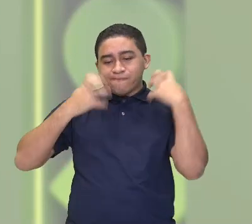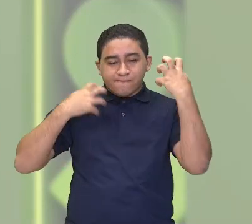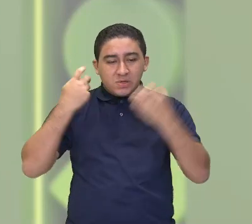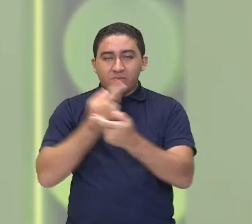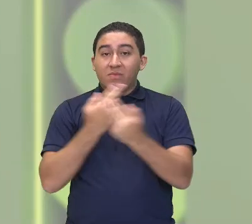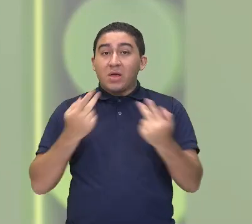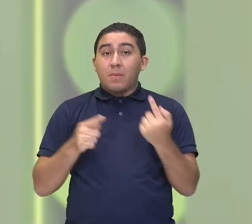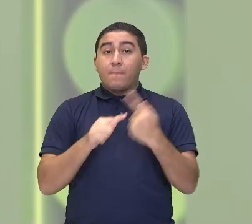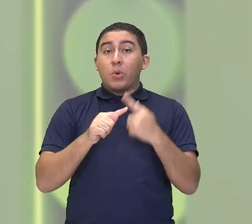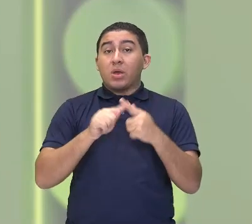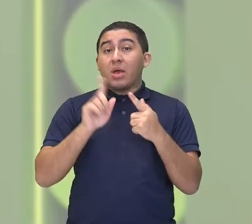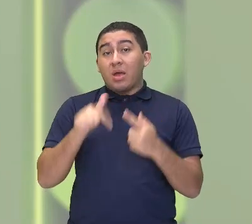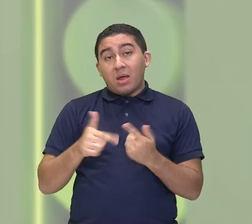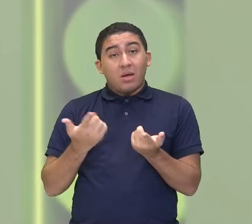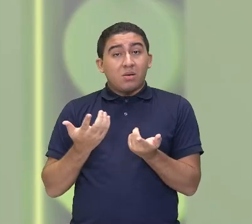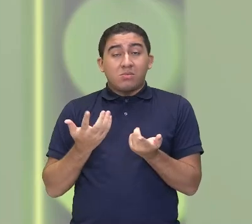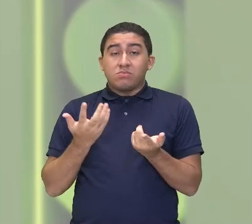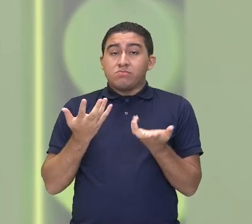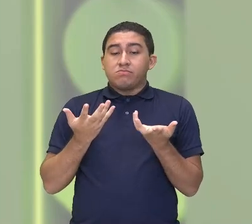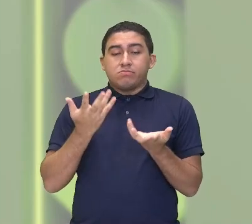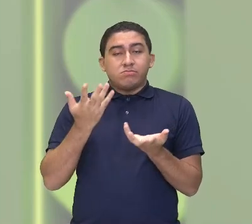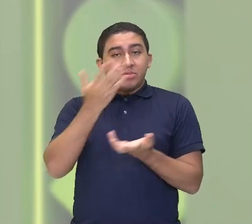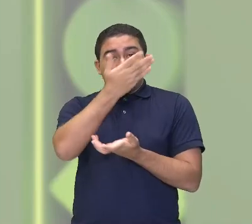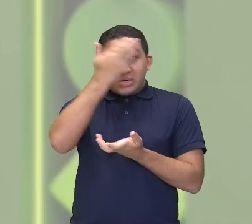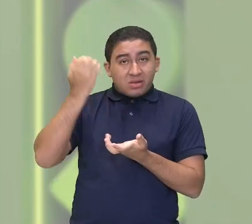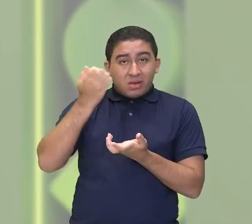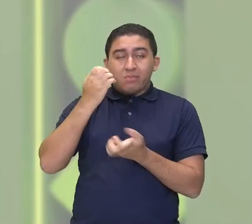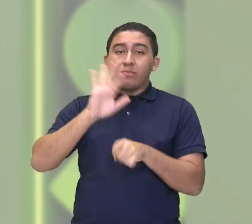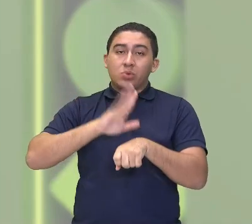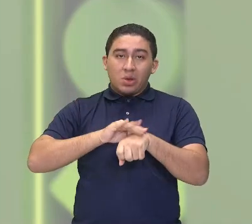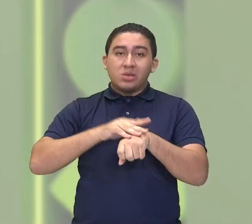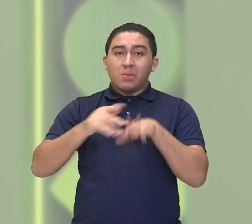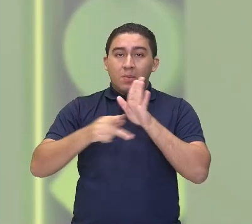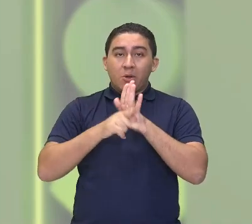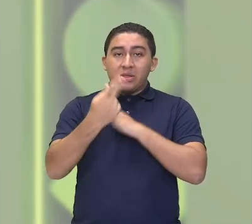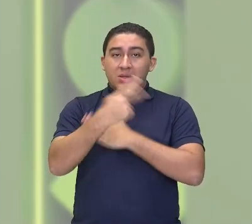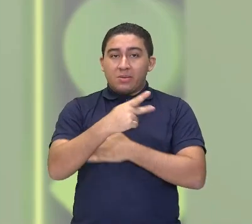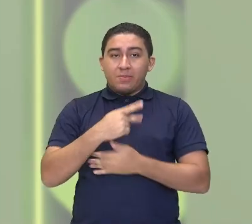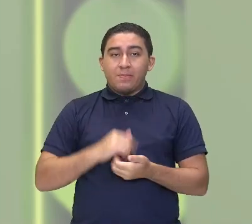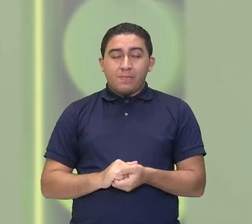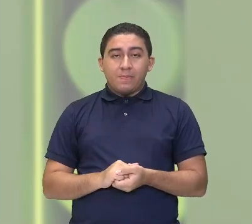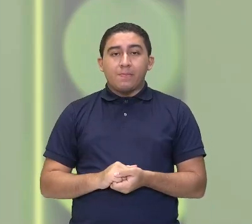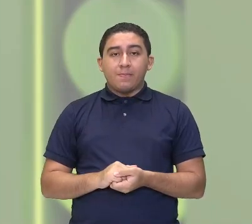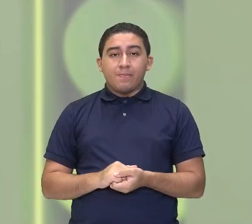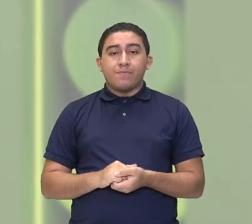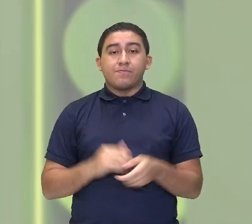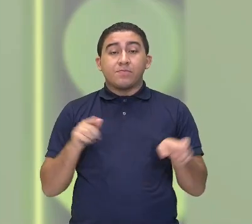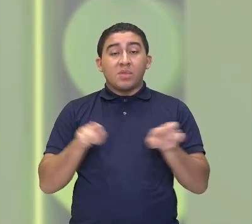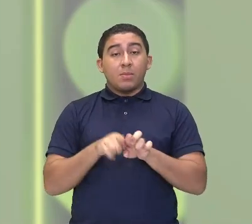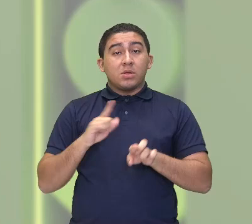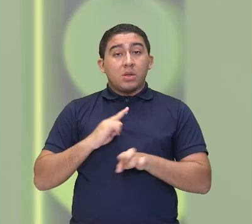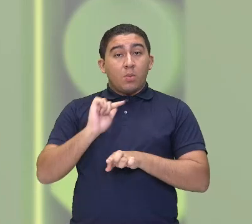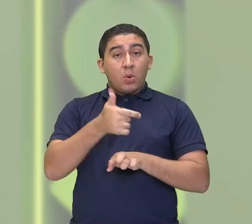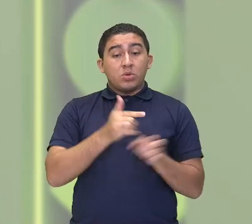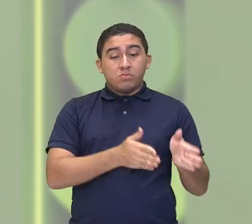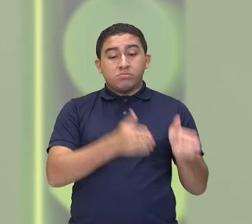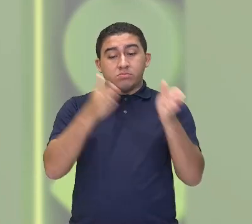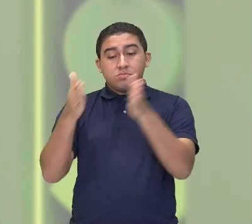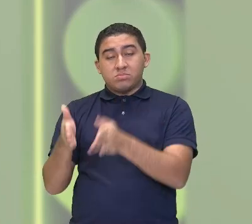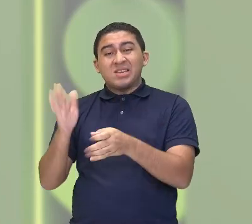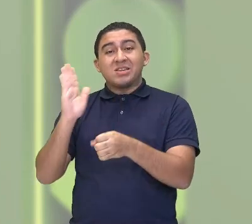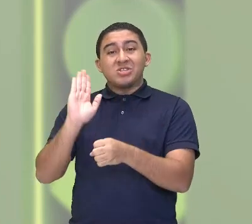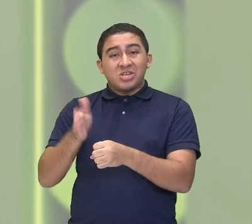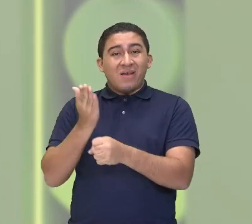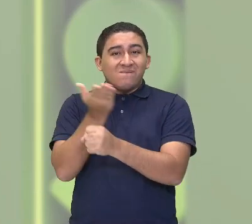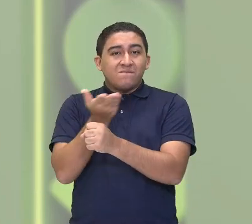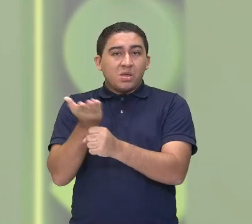por causa ali da doença de Alzheimer, como a gente está observando. E aí a gente tem uma outra fase, que é a fase avançada,